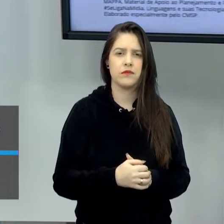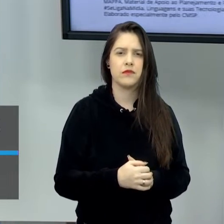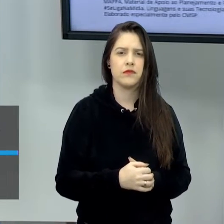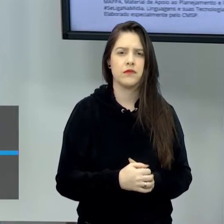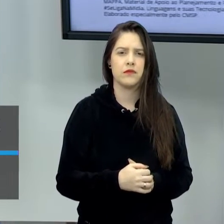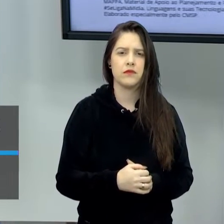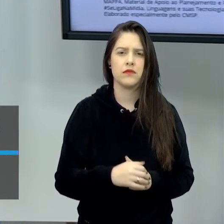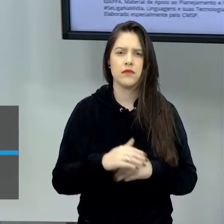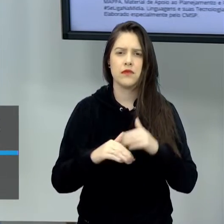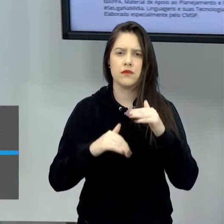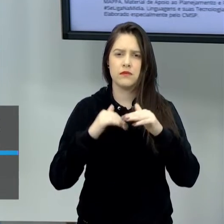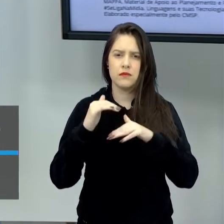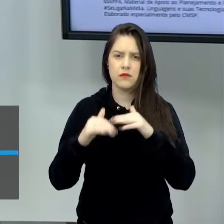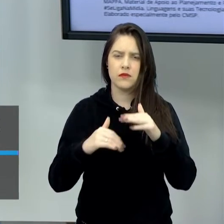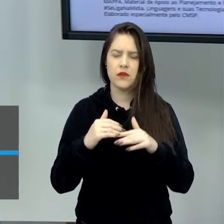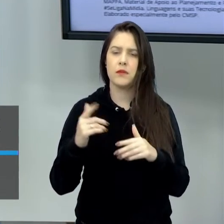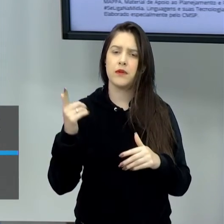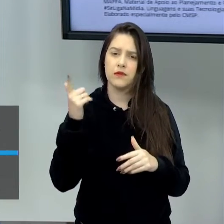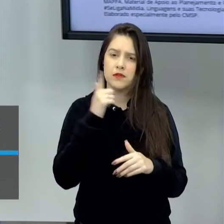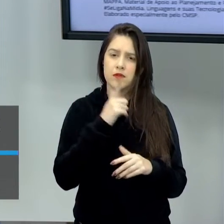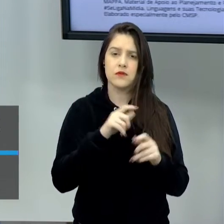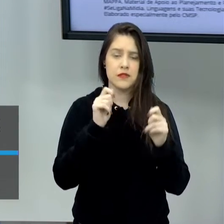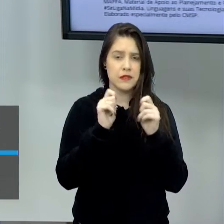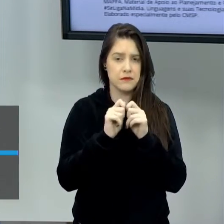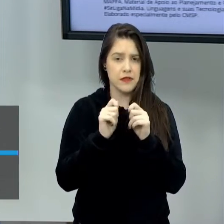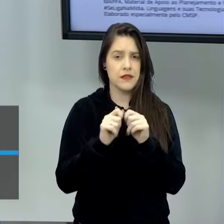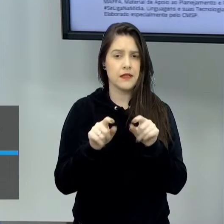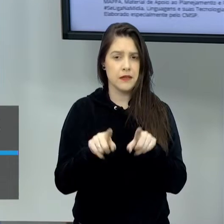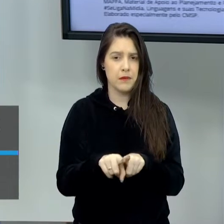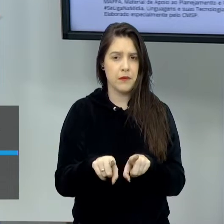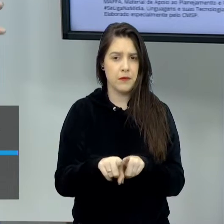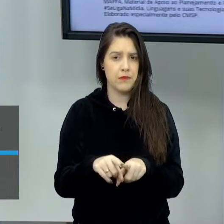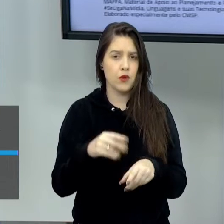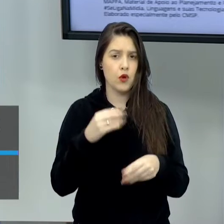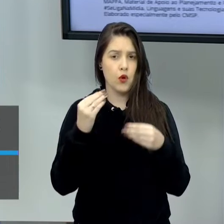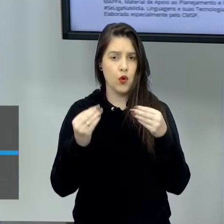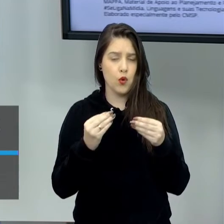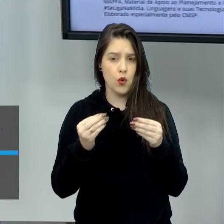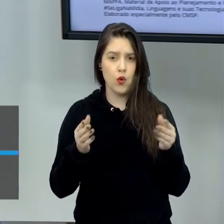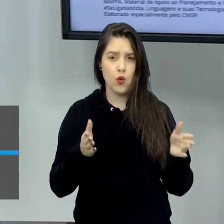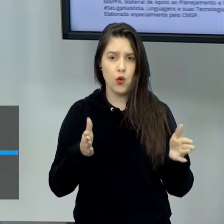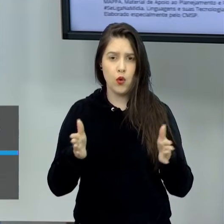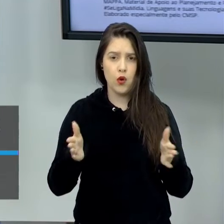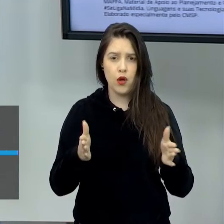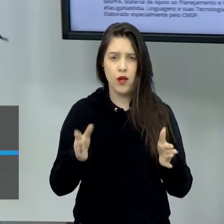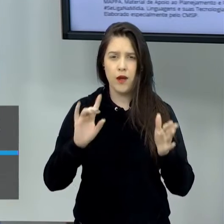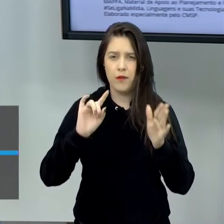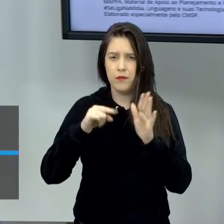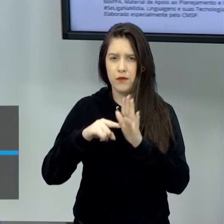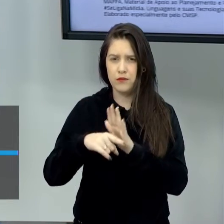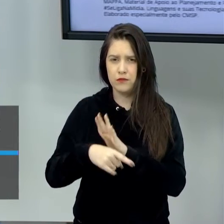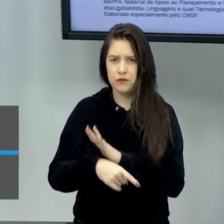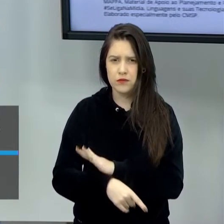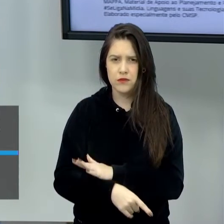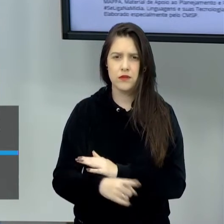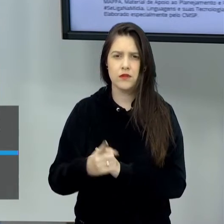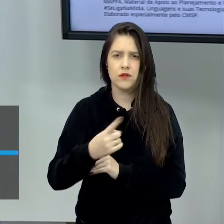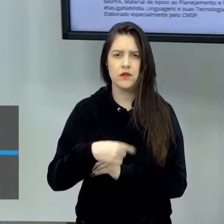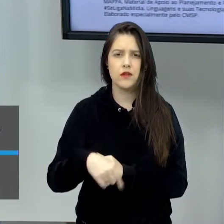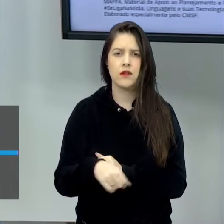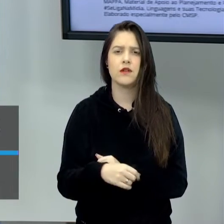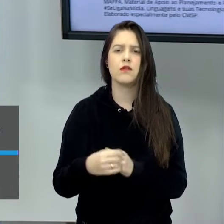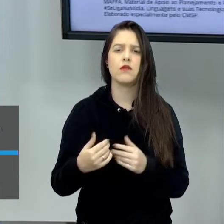que vocês têm para fazer execução na escola. E como eu não vou abordar, né, e fazer essas situações